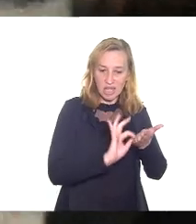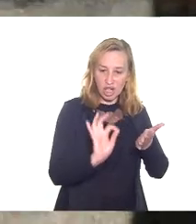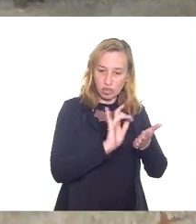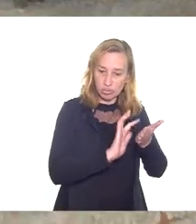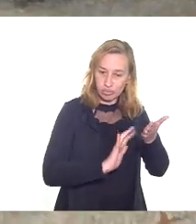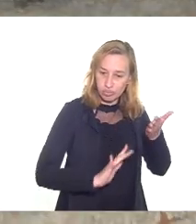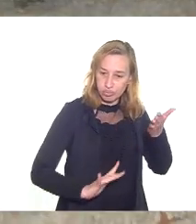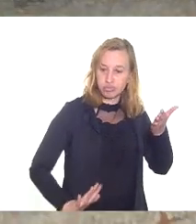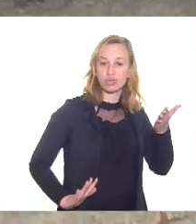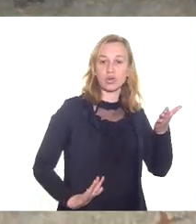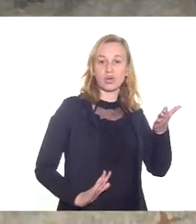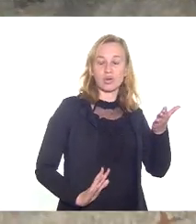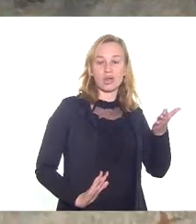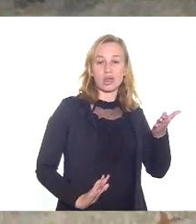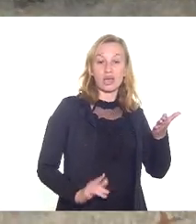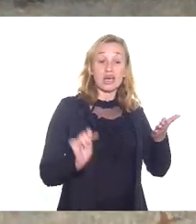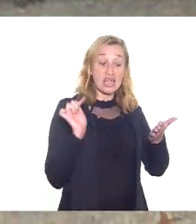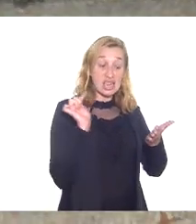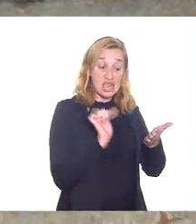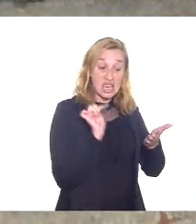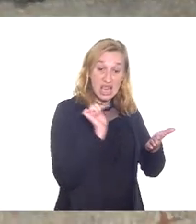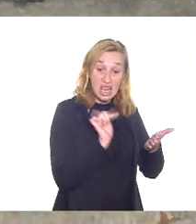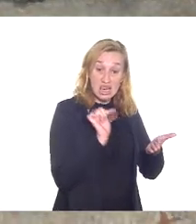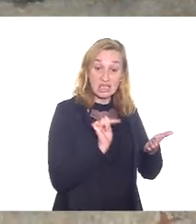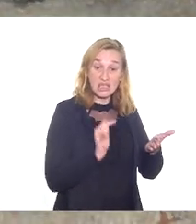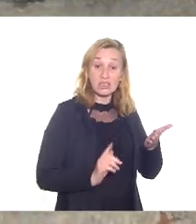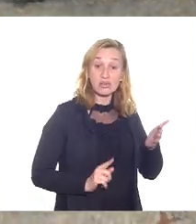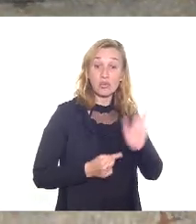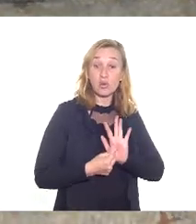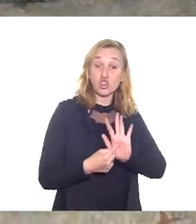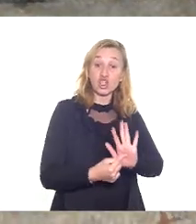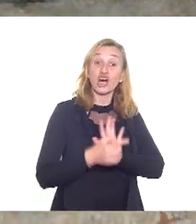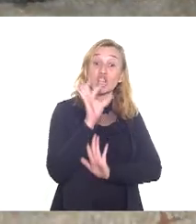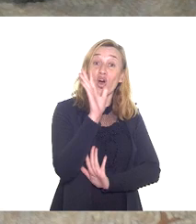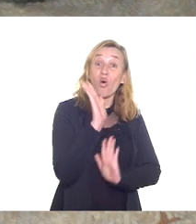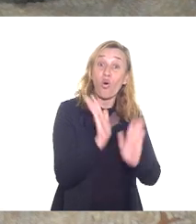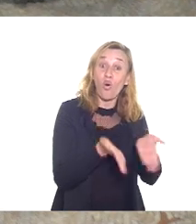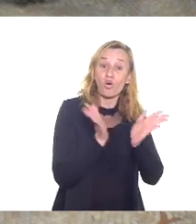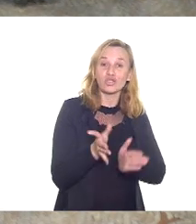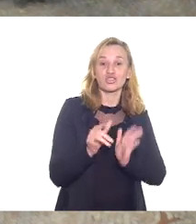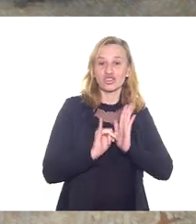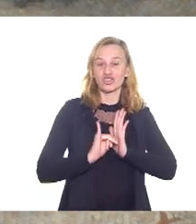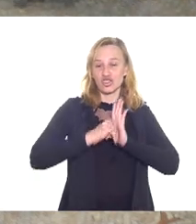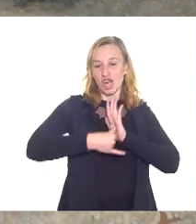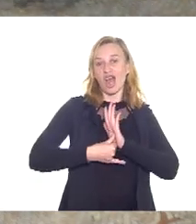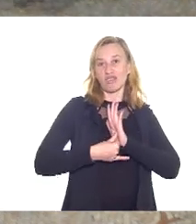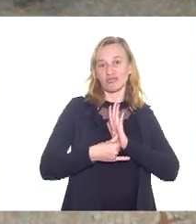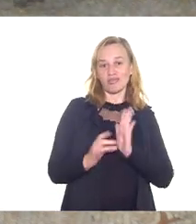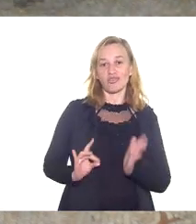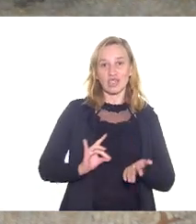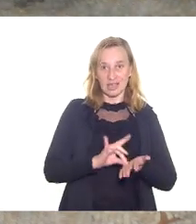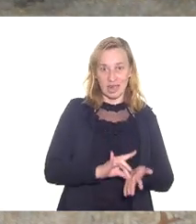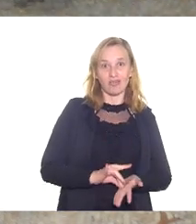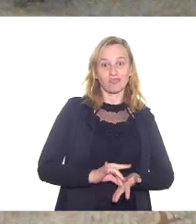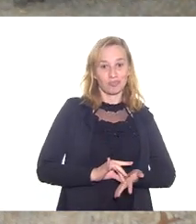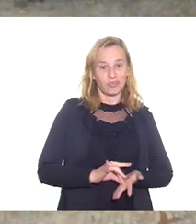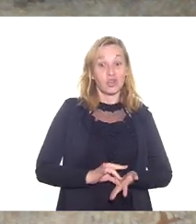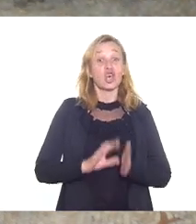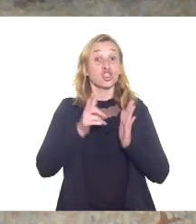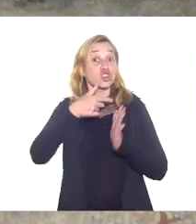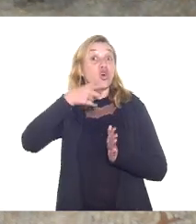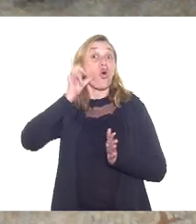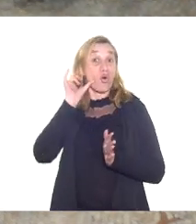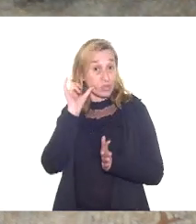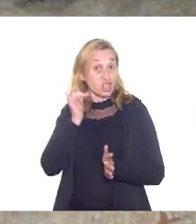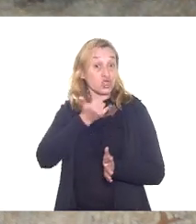de aplauso. E essa moção foi publicada hoje no Diário Oficial, no Diário Oficial de